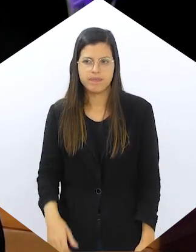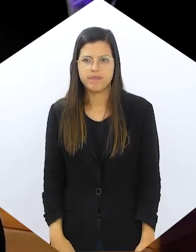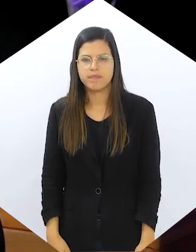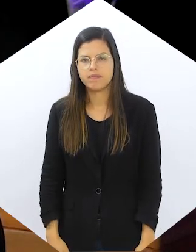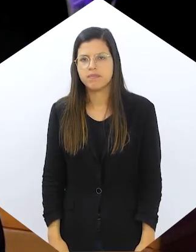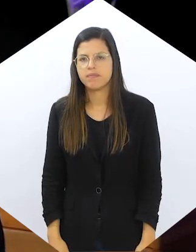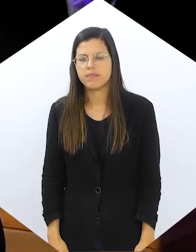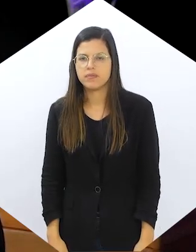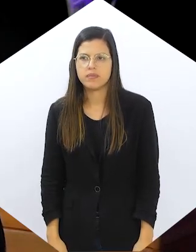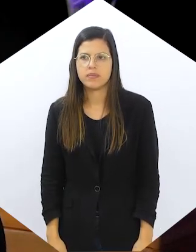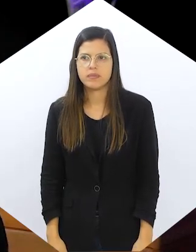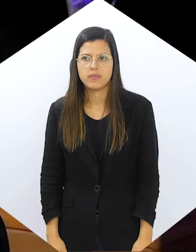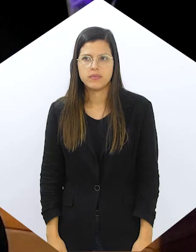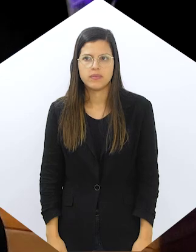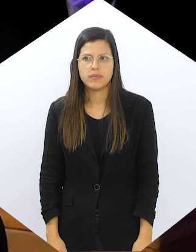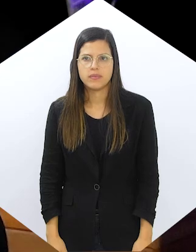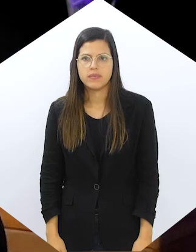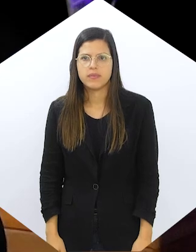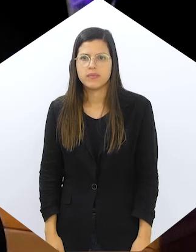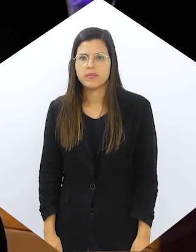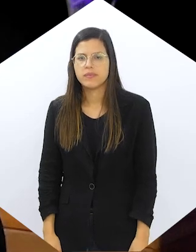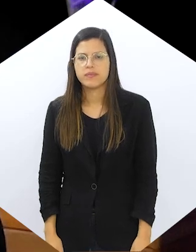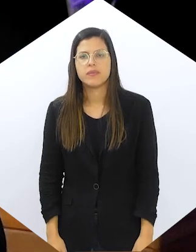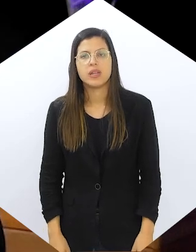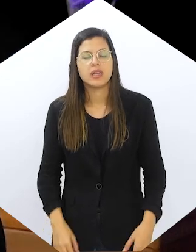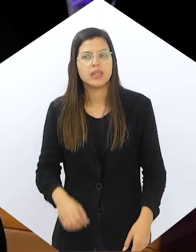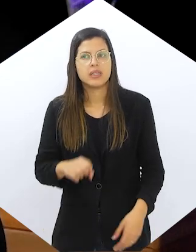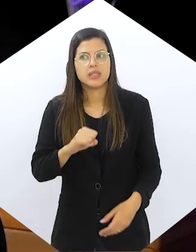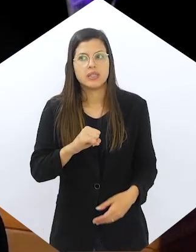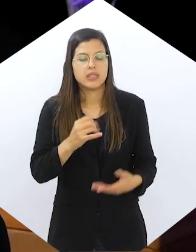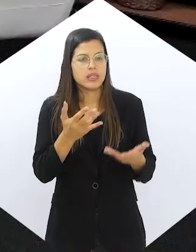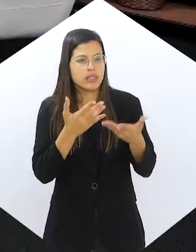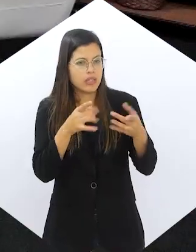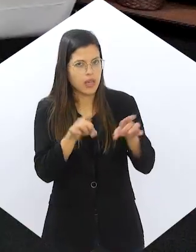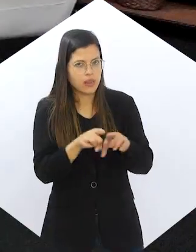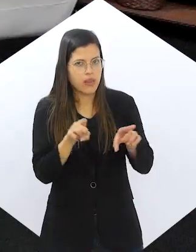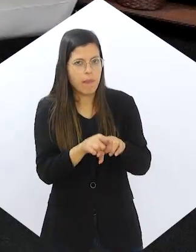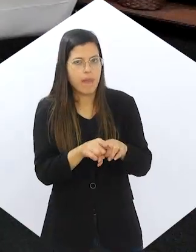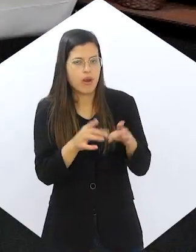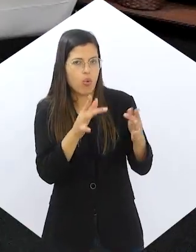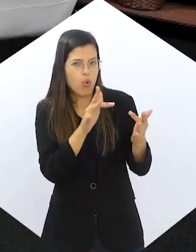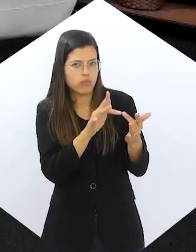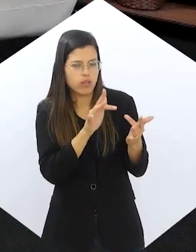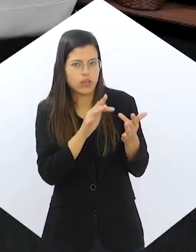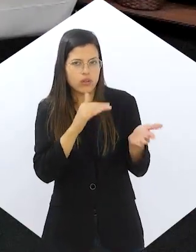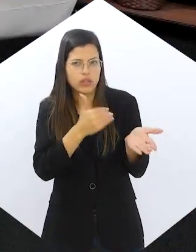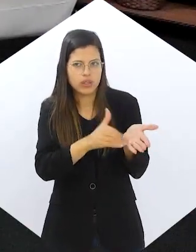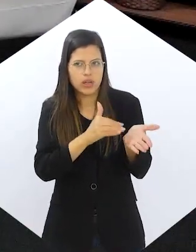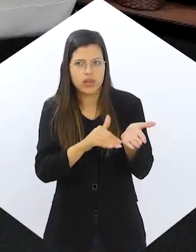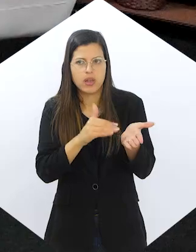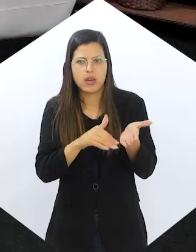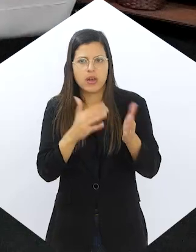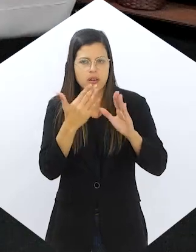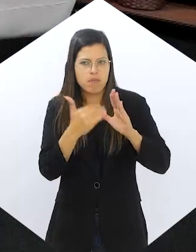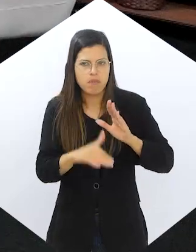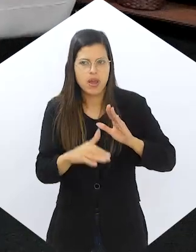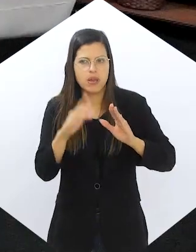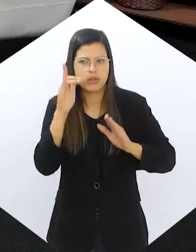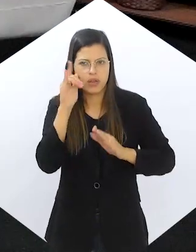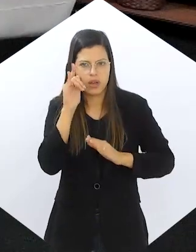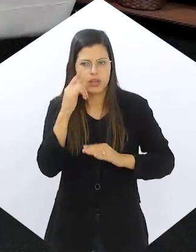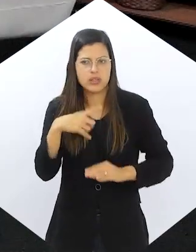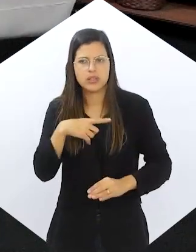PRINCE.Rudá, RUDA, Prince.Rudá. E se quiserem também entrar em contato com a secretaria pelo e-mail, tem algum